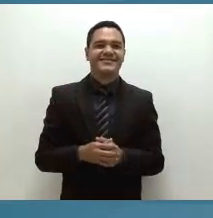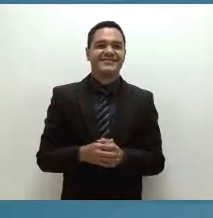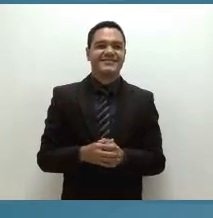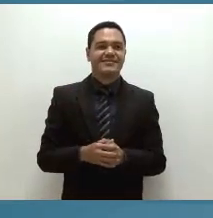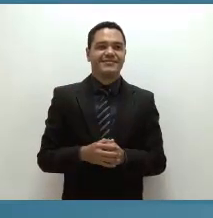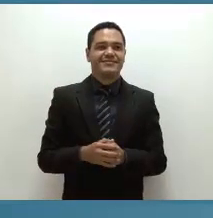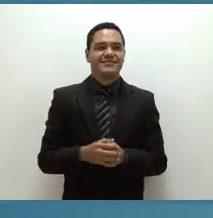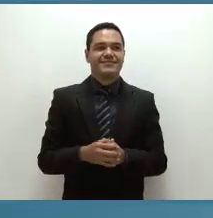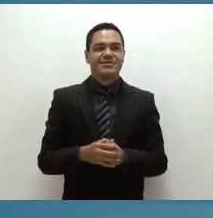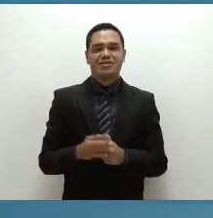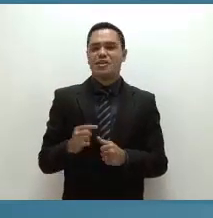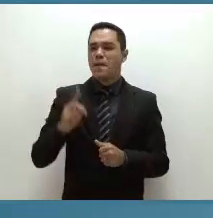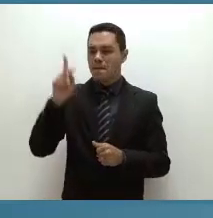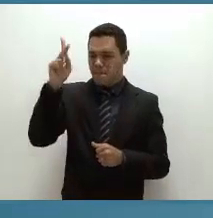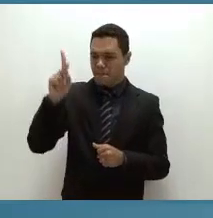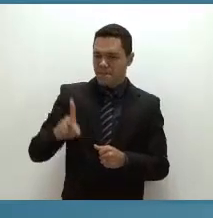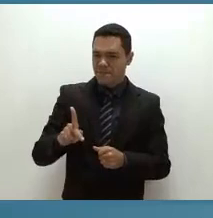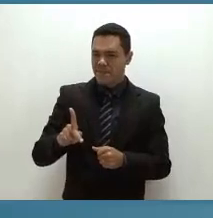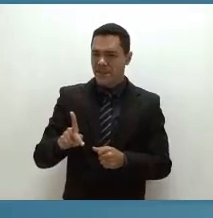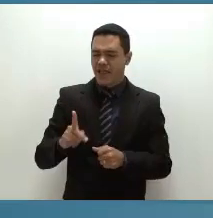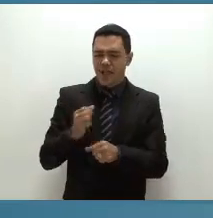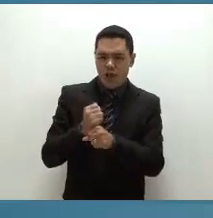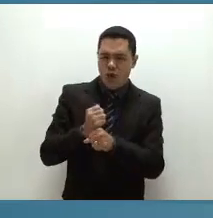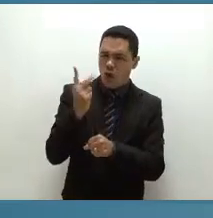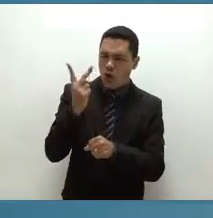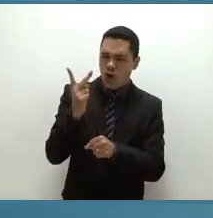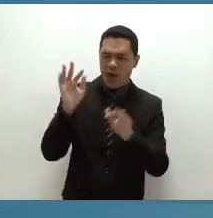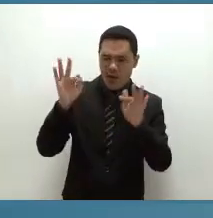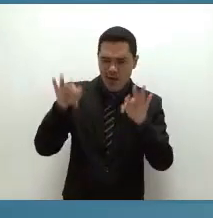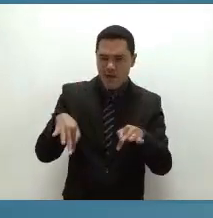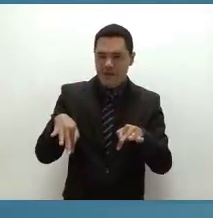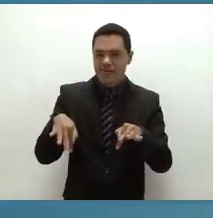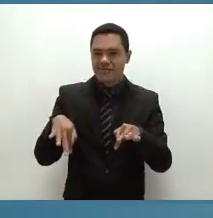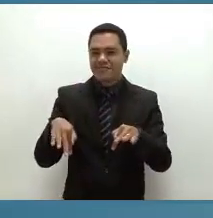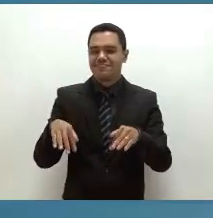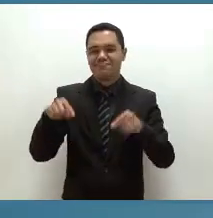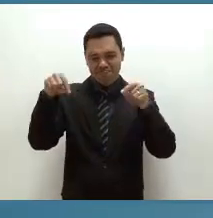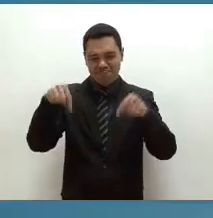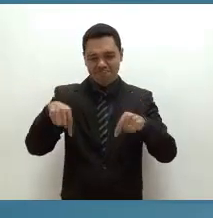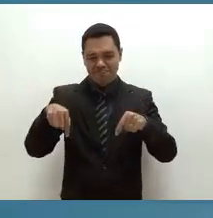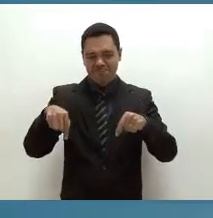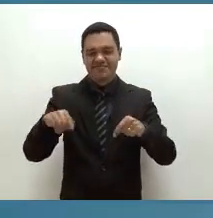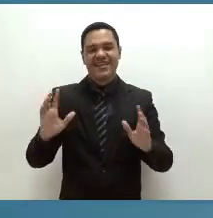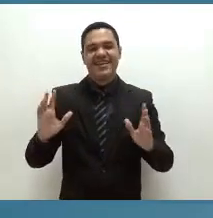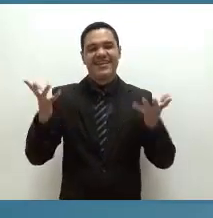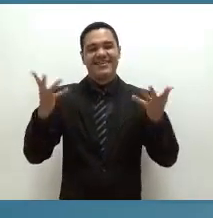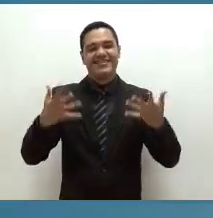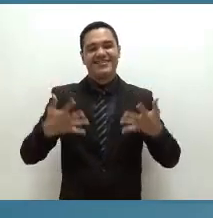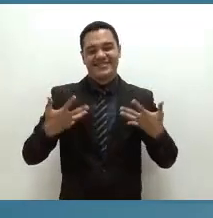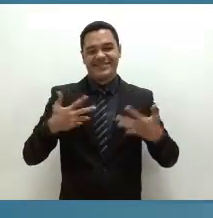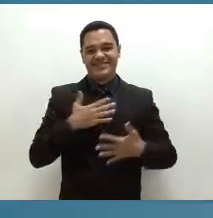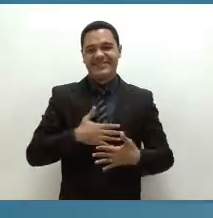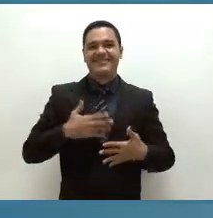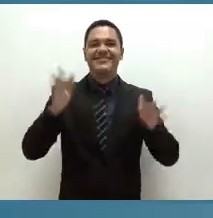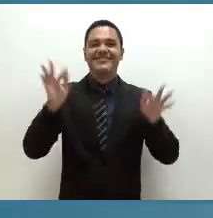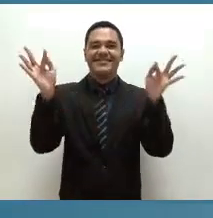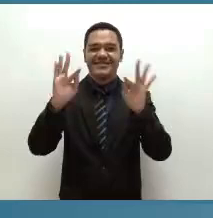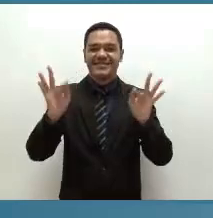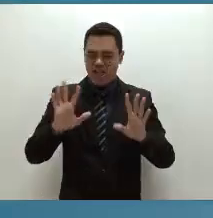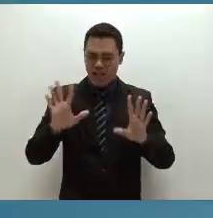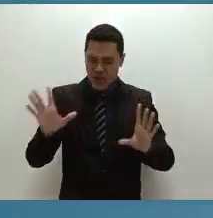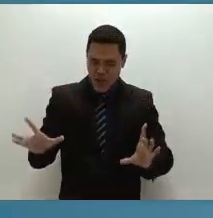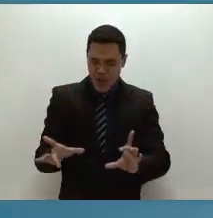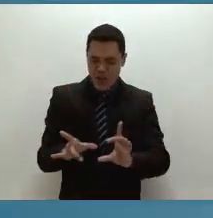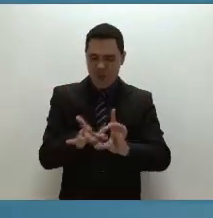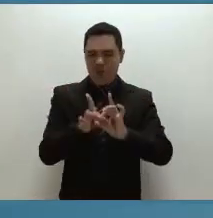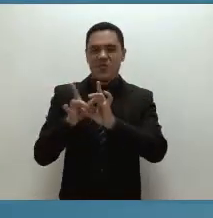presidente que chegar ao final e ter esse momento é de felicidade, né, de conseguir unir todo mundo,